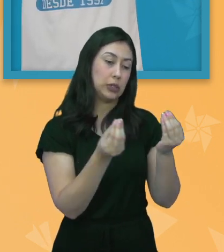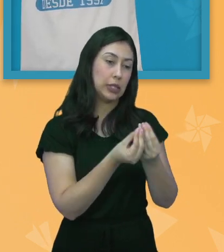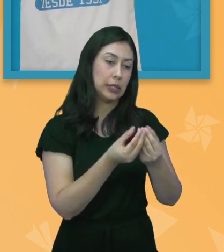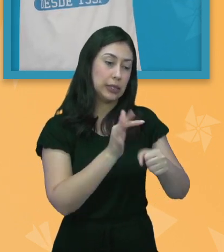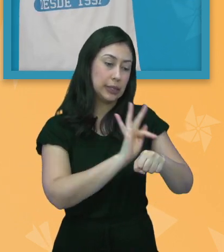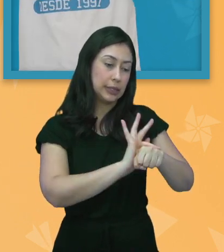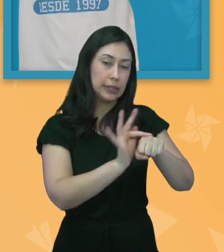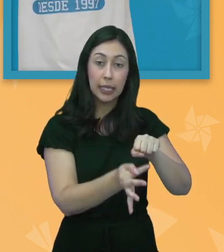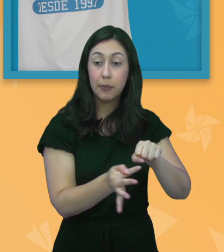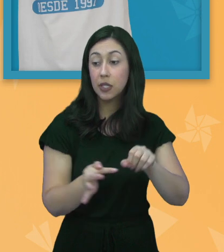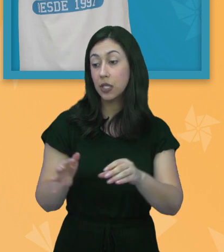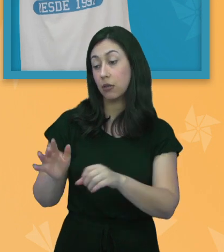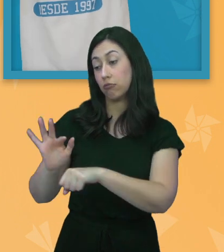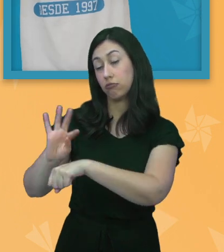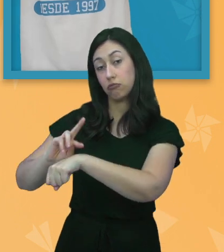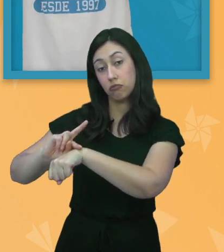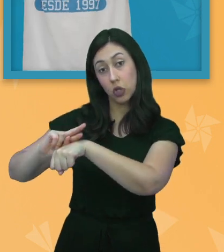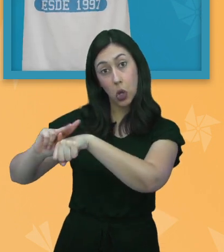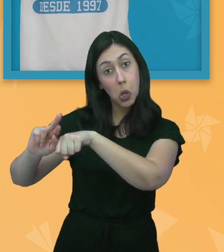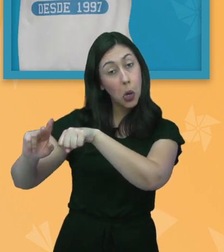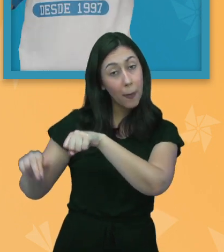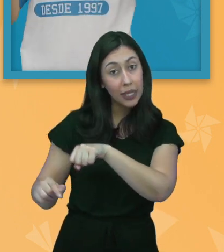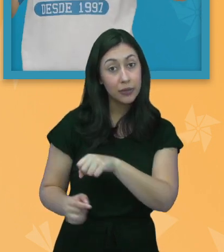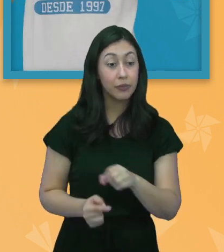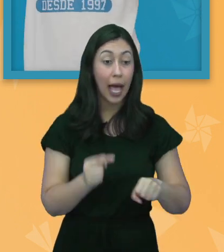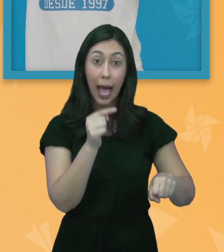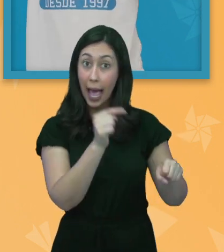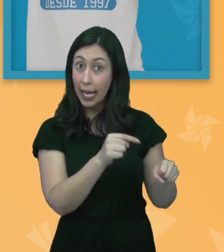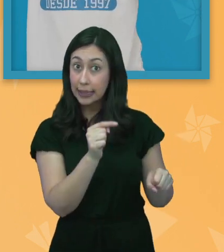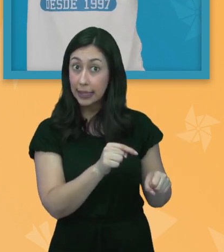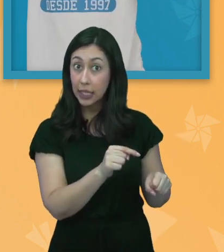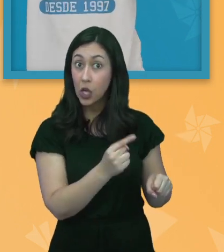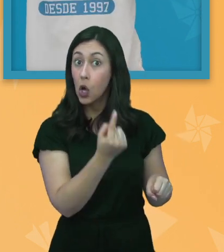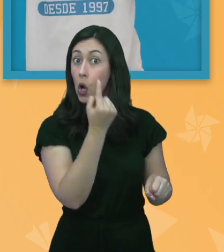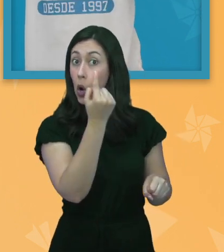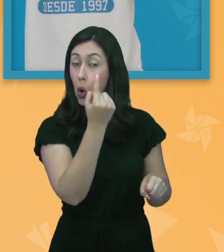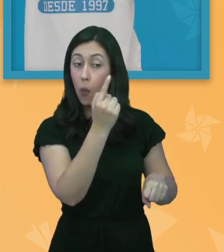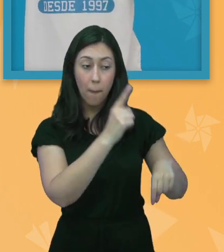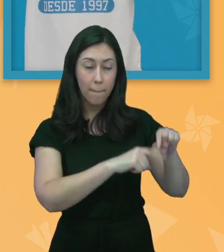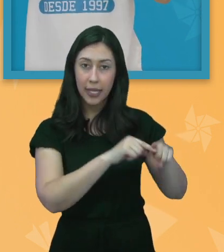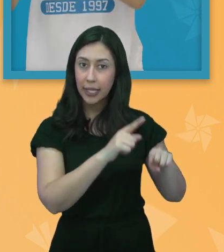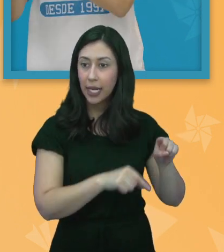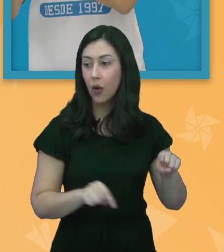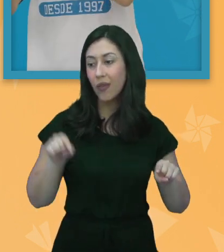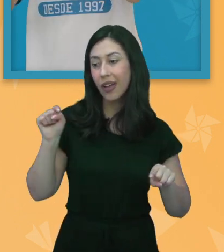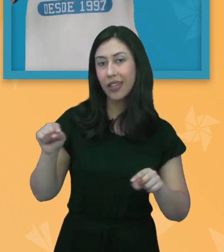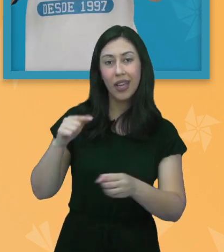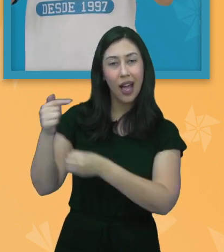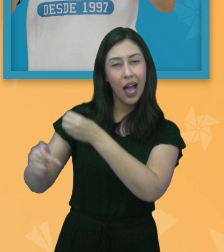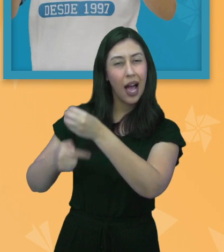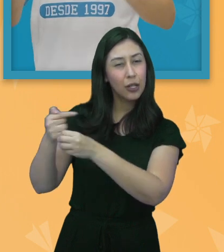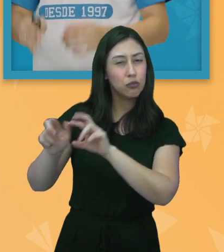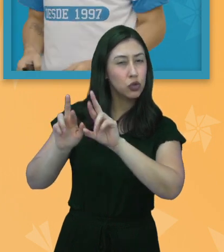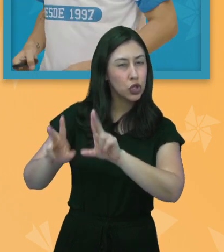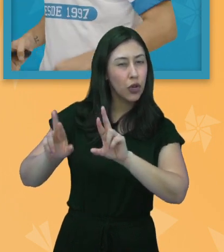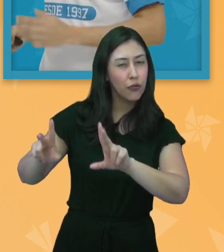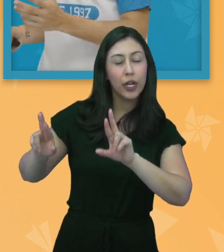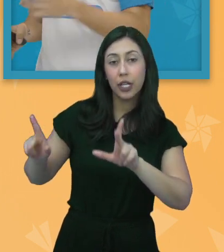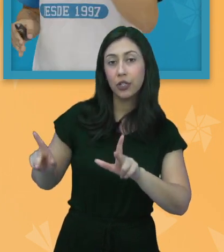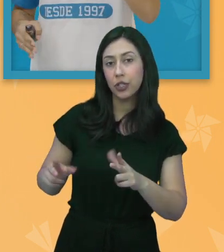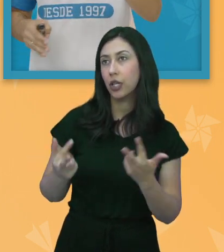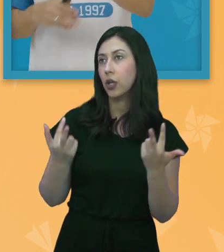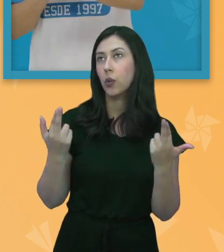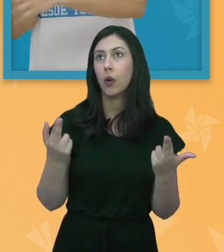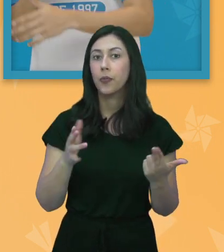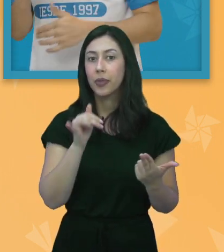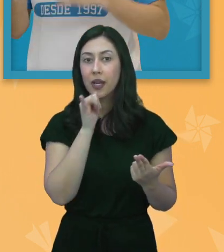substâncias puras compostas por átomos de um único elemento, enquanto que a substância pura composta são formadas por átomos de mais de um elemento. Como eu dei